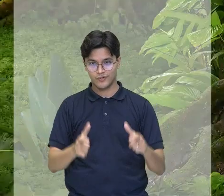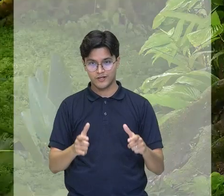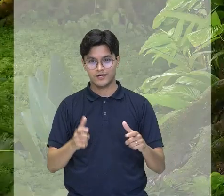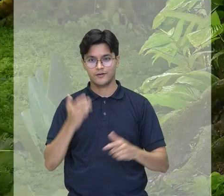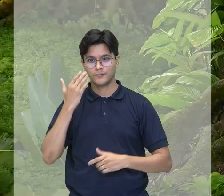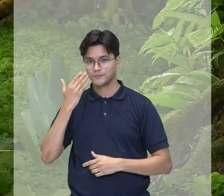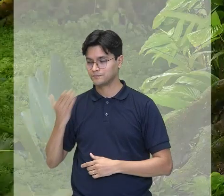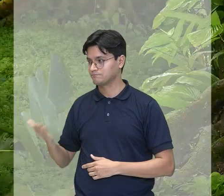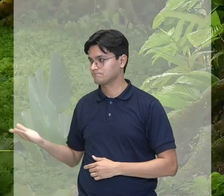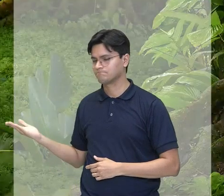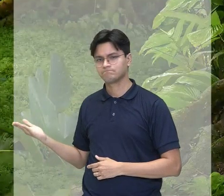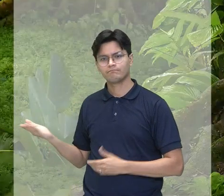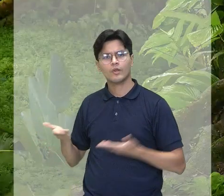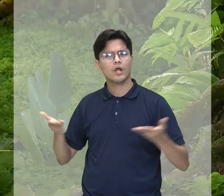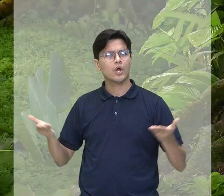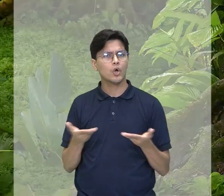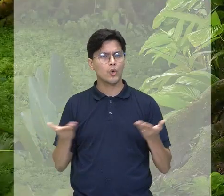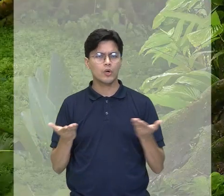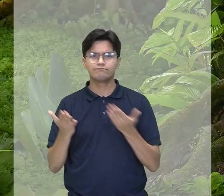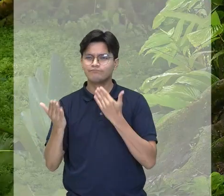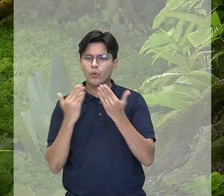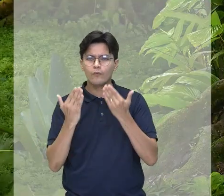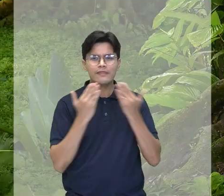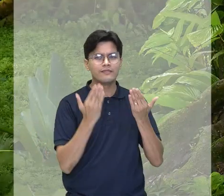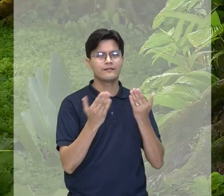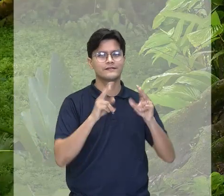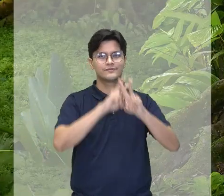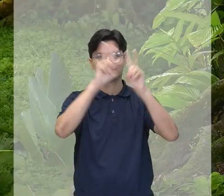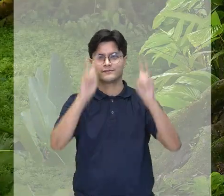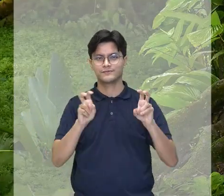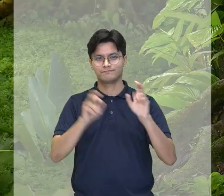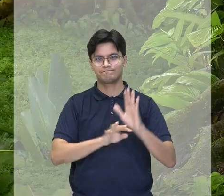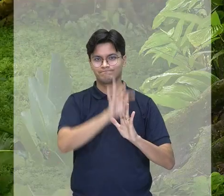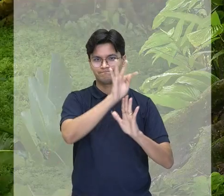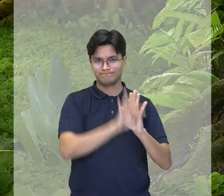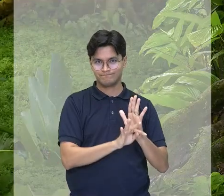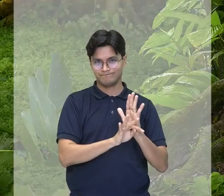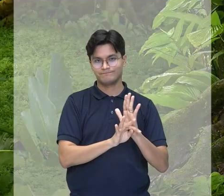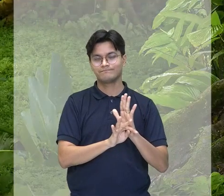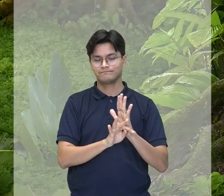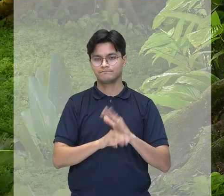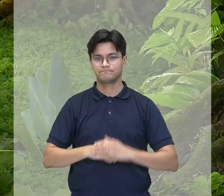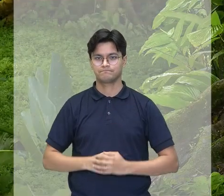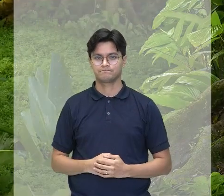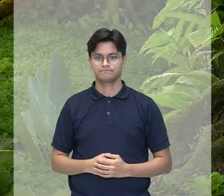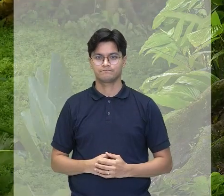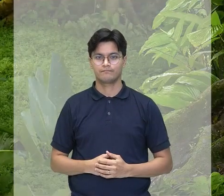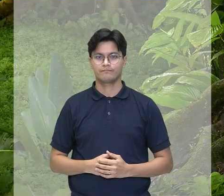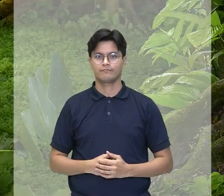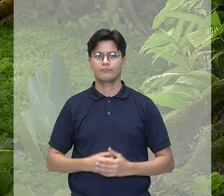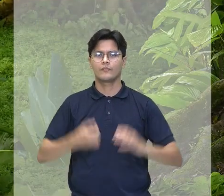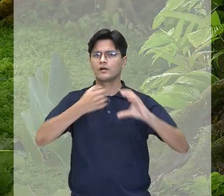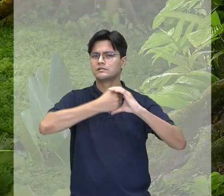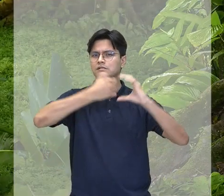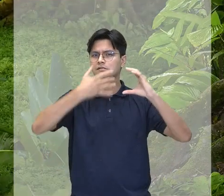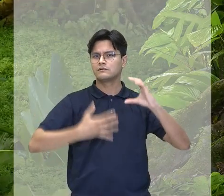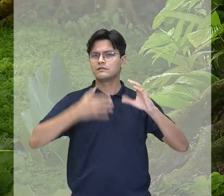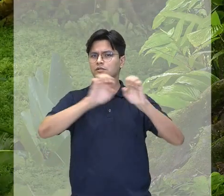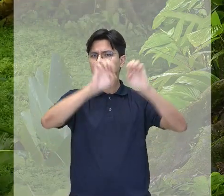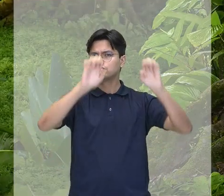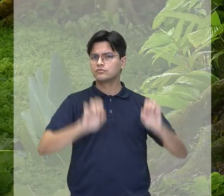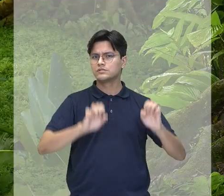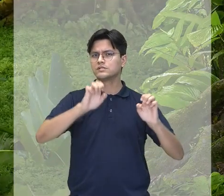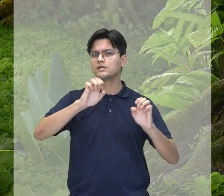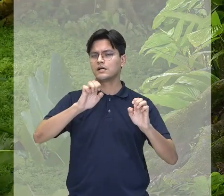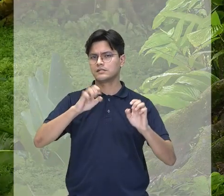Tarubequê para a gente conversar sobre esse texto. Quais são as características estruturais e estilísticas que